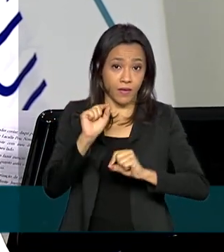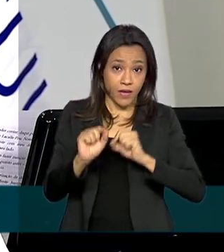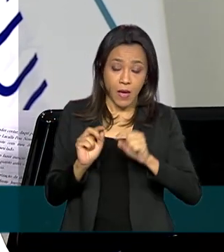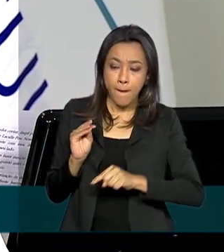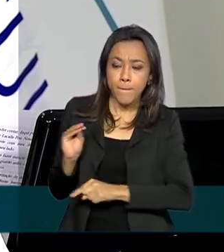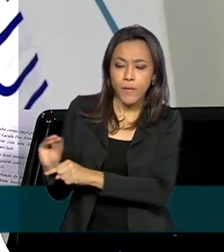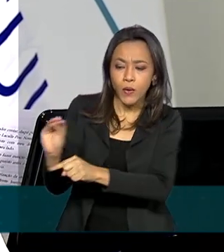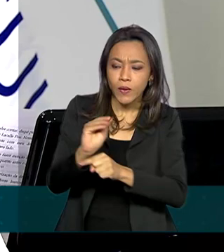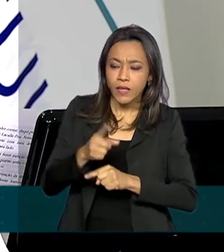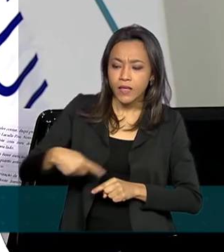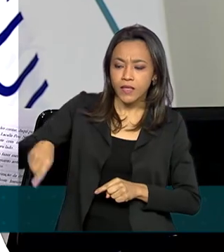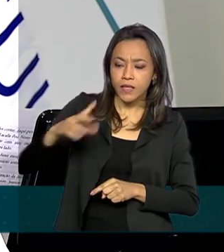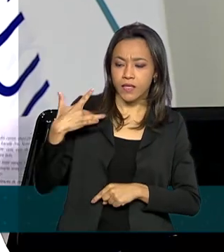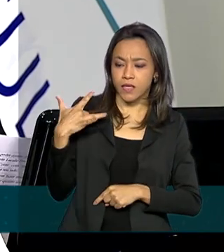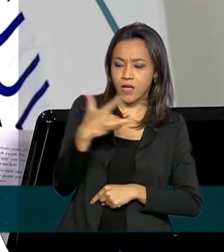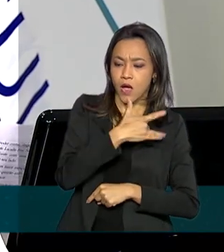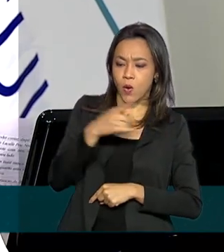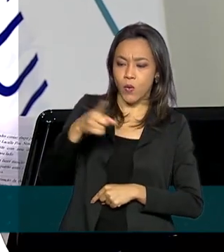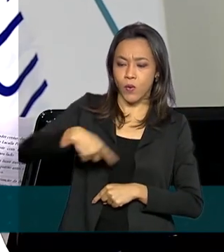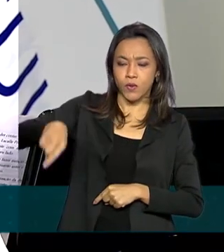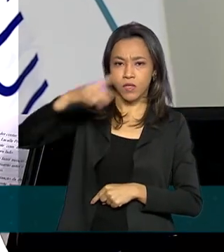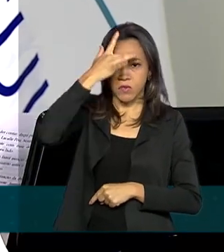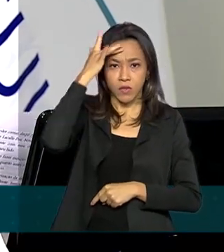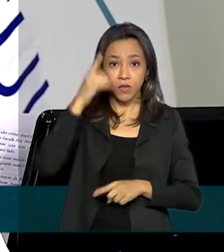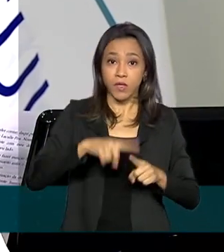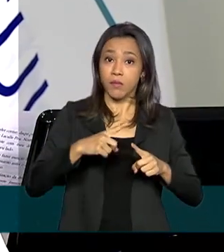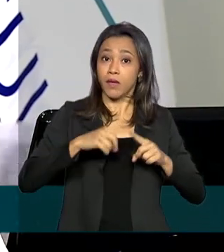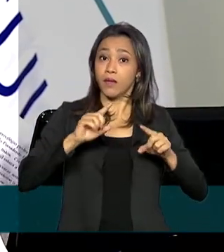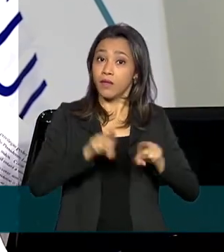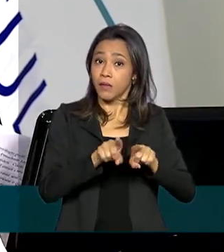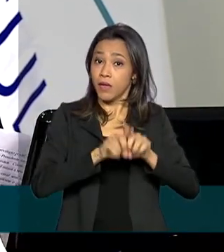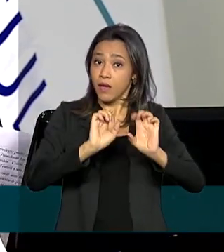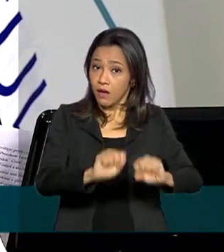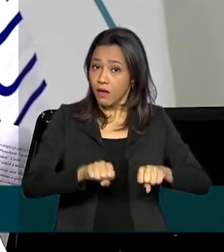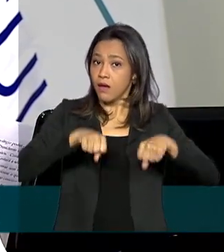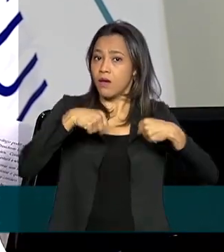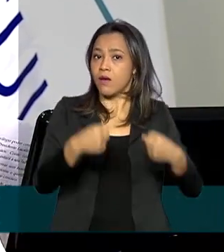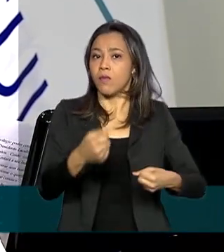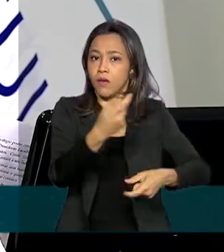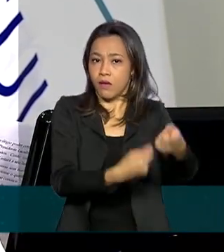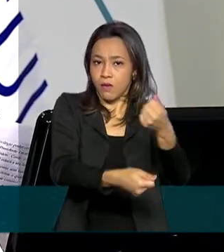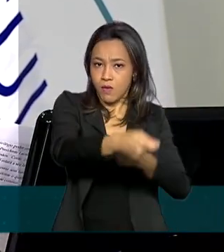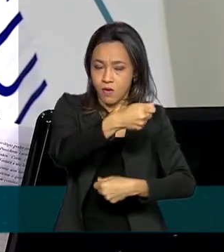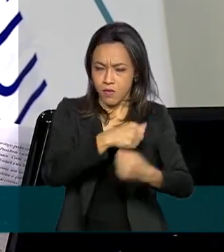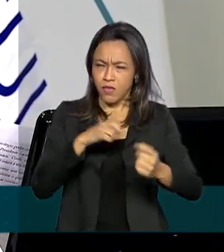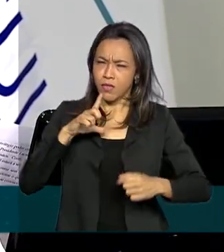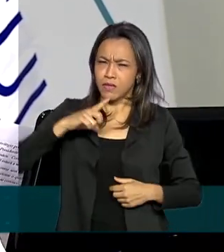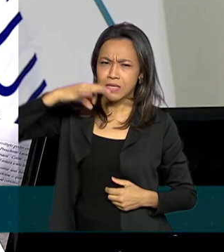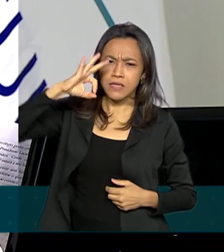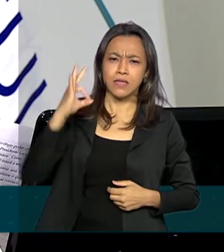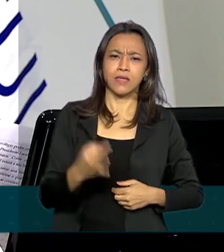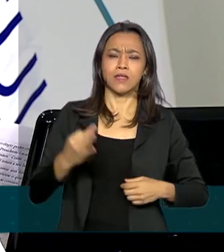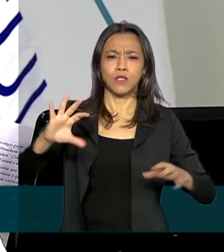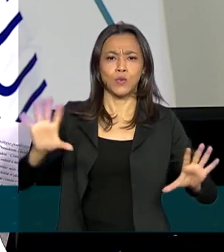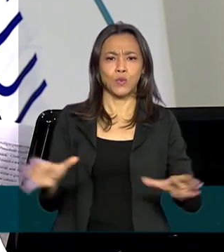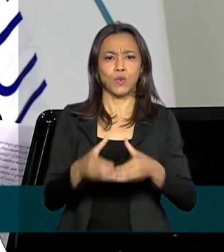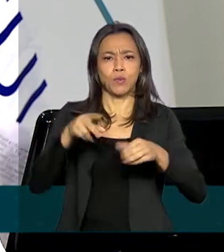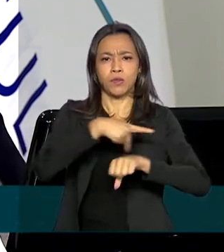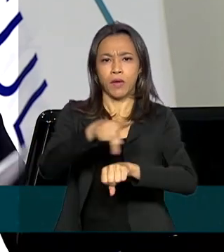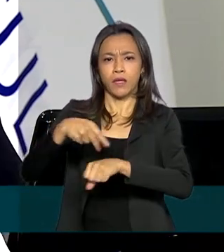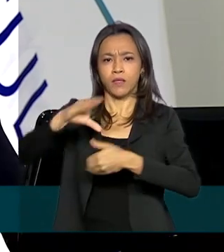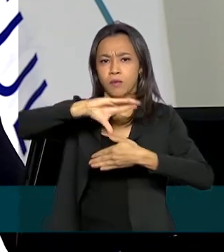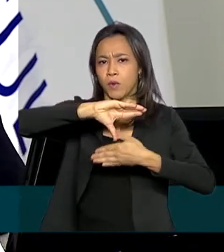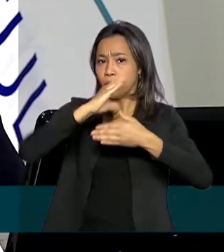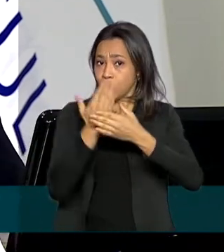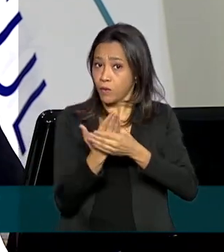saúde das pessoas com o imperativo de recuperar a economia. Tenho certeza que o Mercosul é parte das soluções que